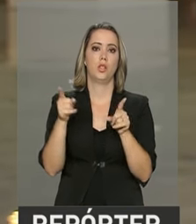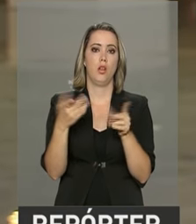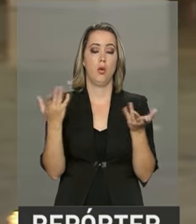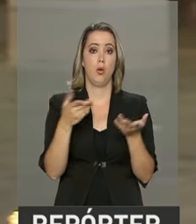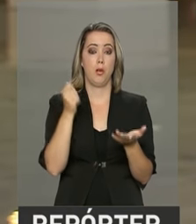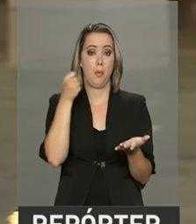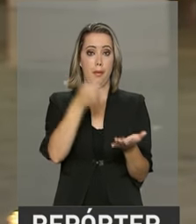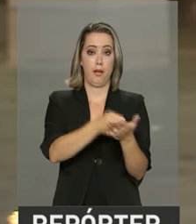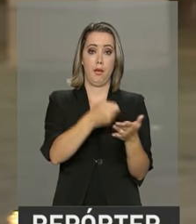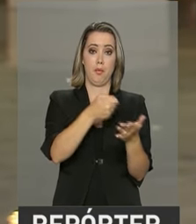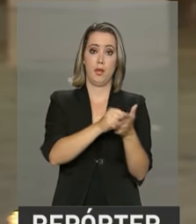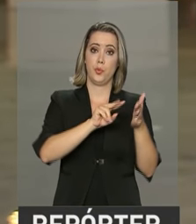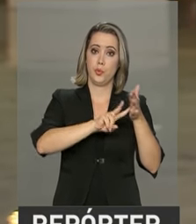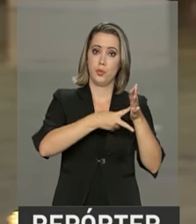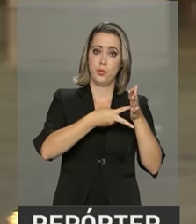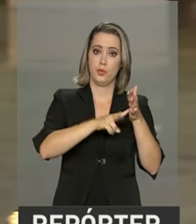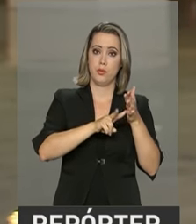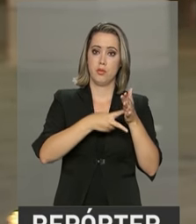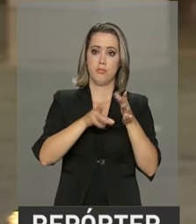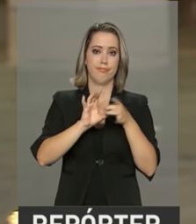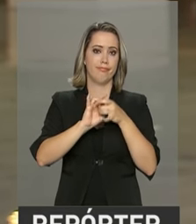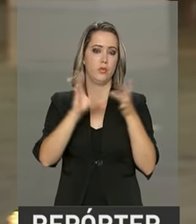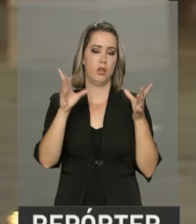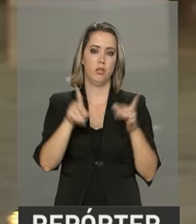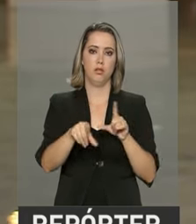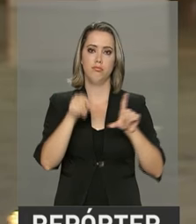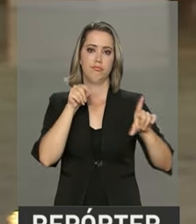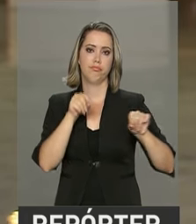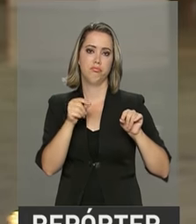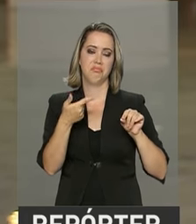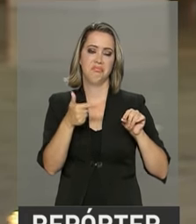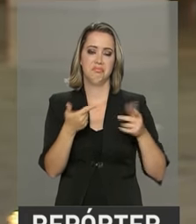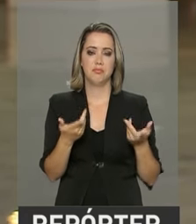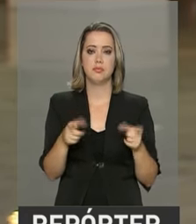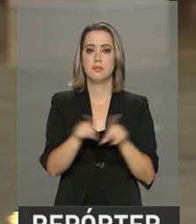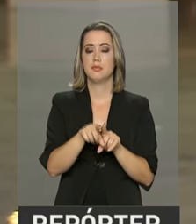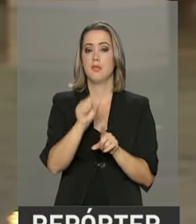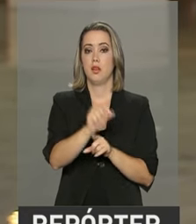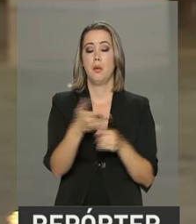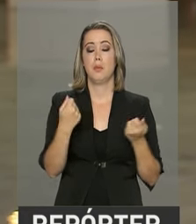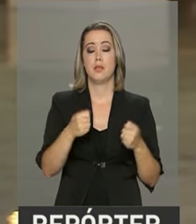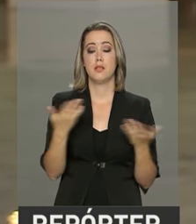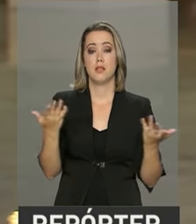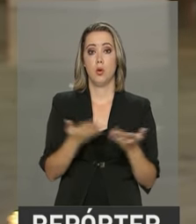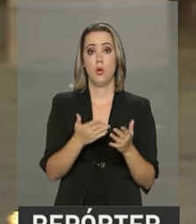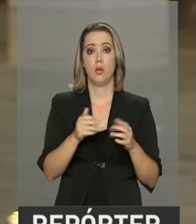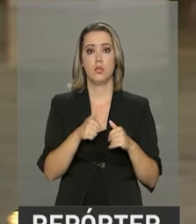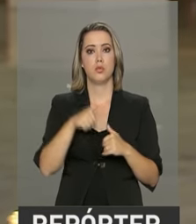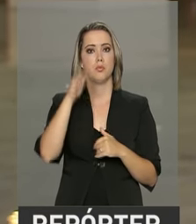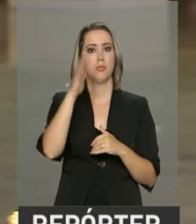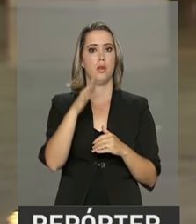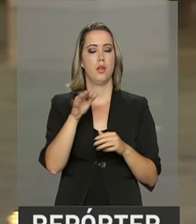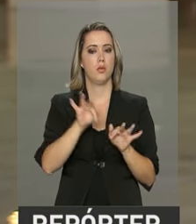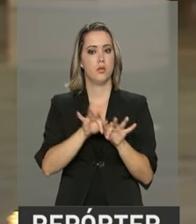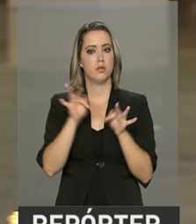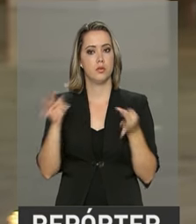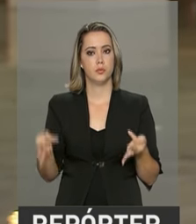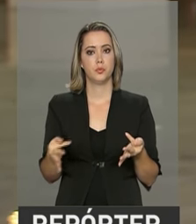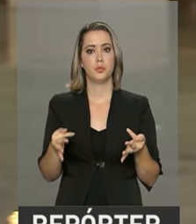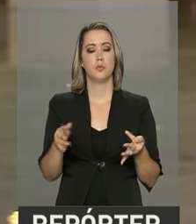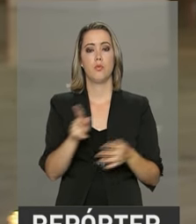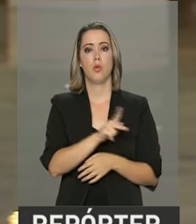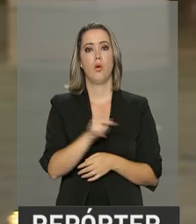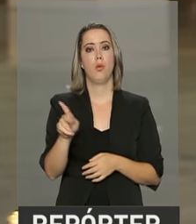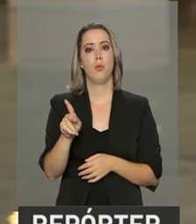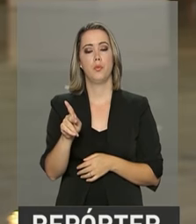ser votado em plenário na Câmara dos Deputados, onde precisa de maioria simples. O presidente da Câmara, deputado